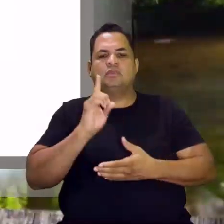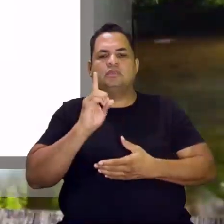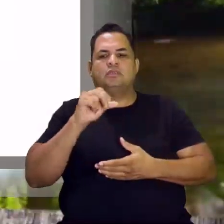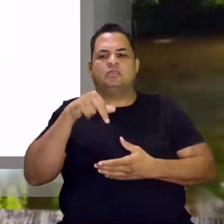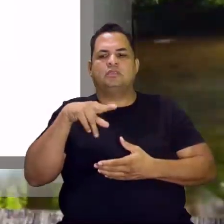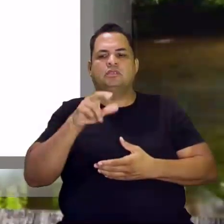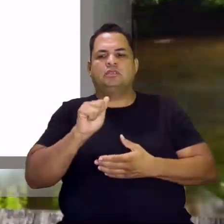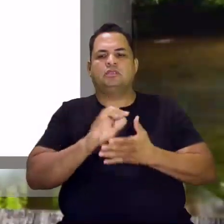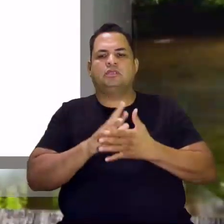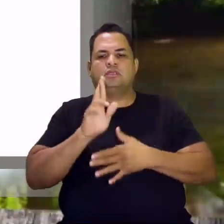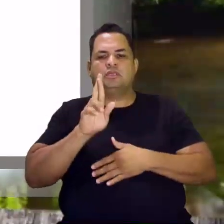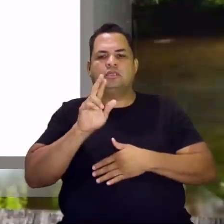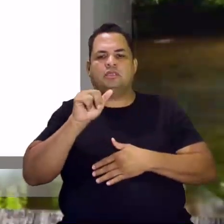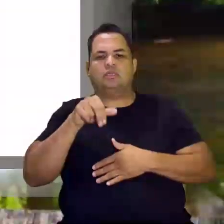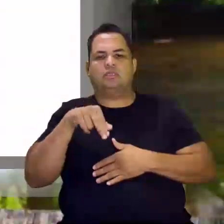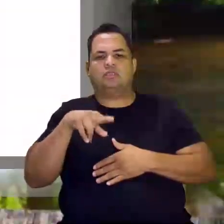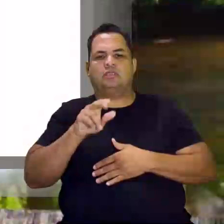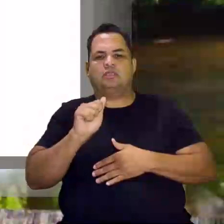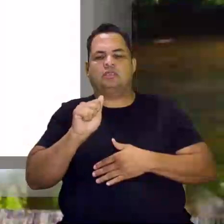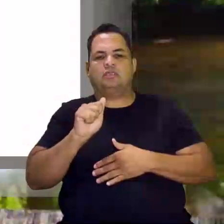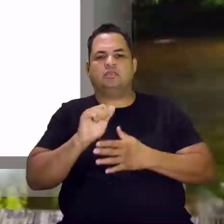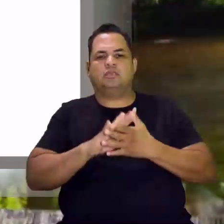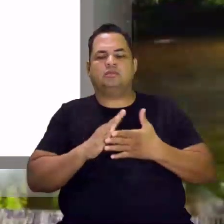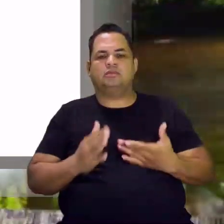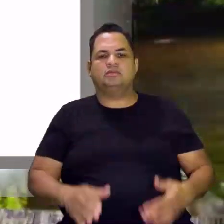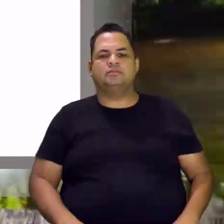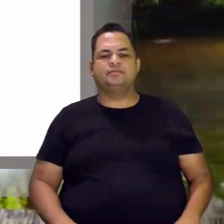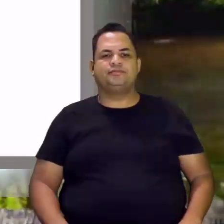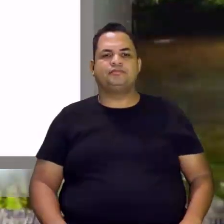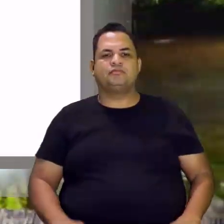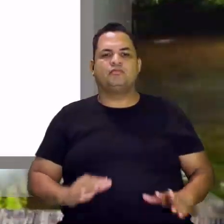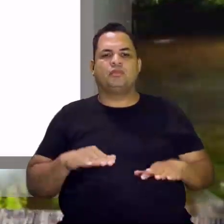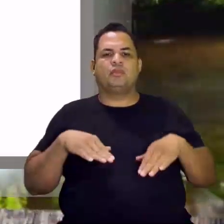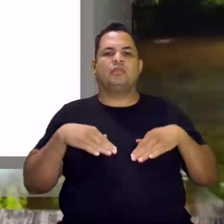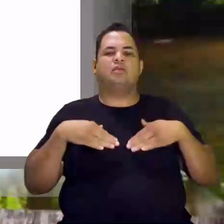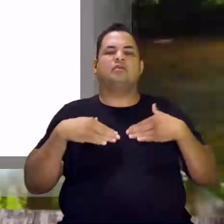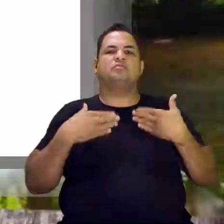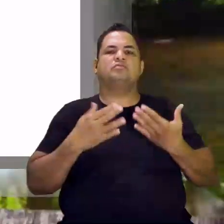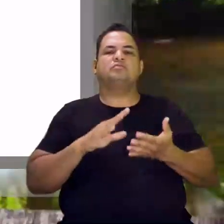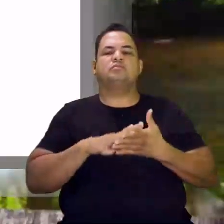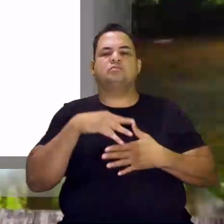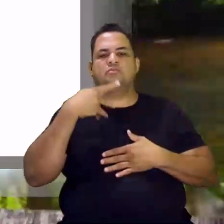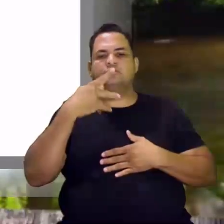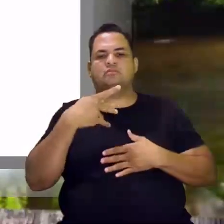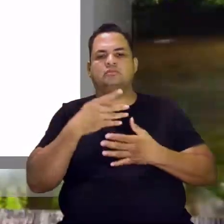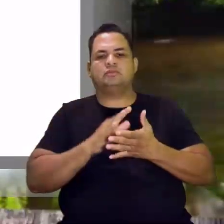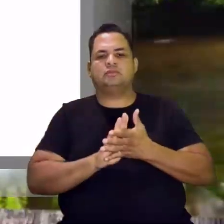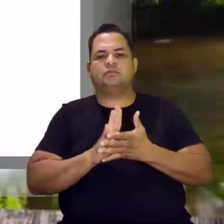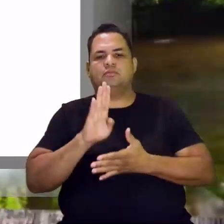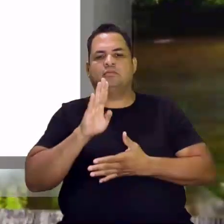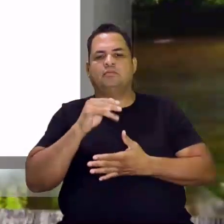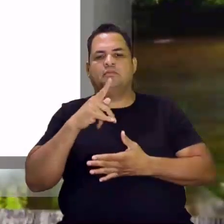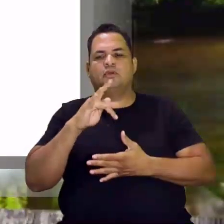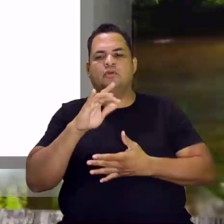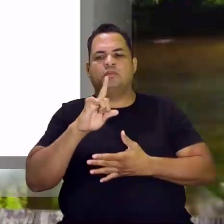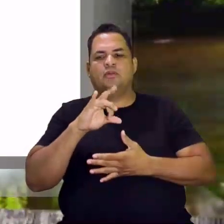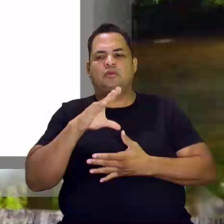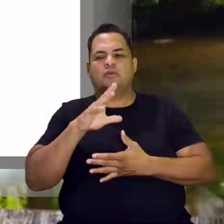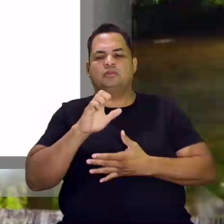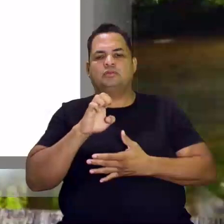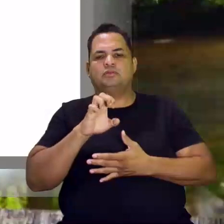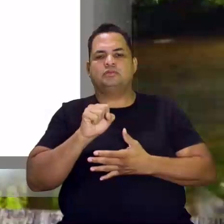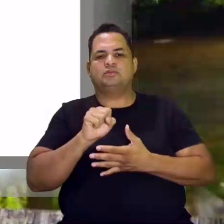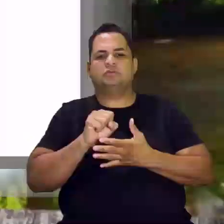Tudo bem. Então, quando a gente falou aqui dos coacervados ou os probiontes, tá bom? Tá tudo no